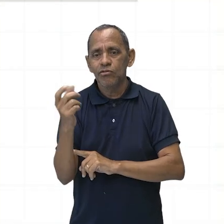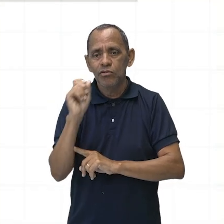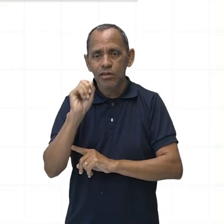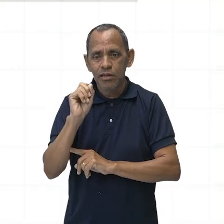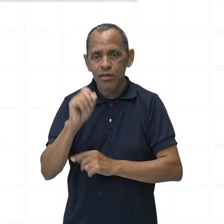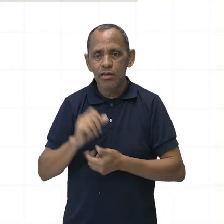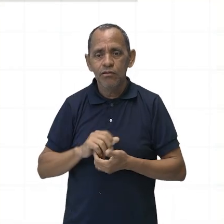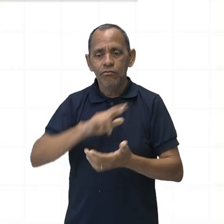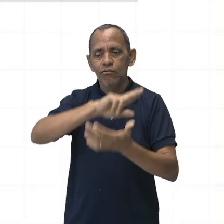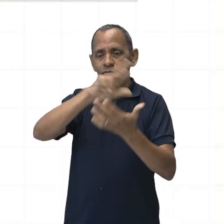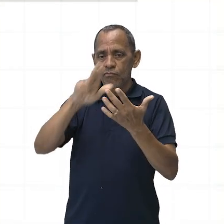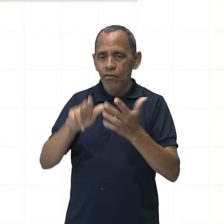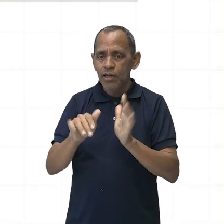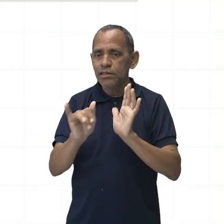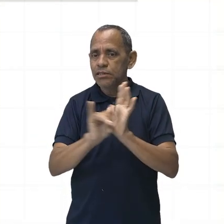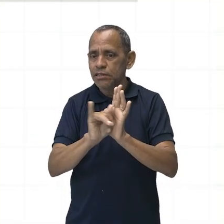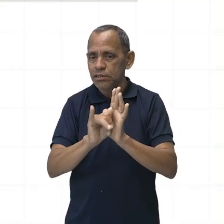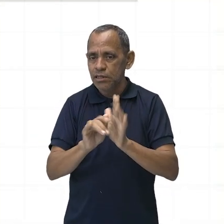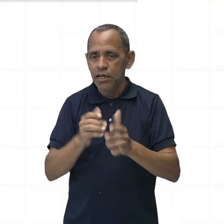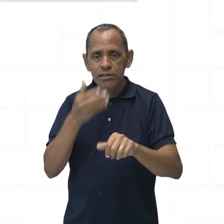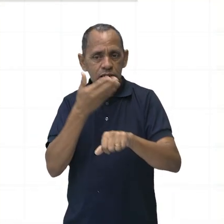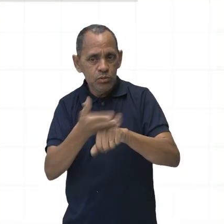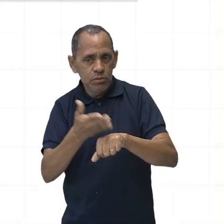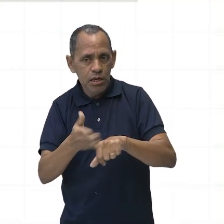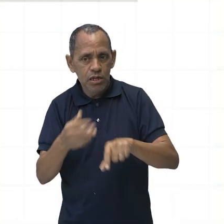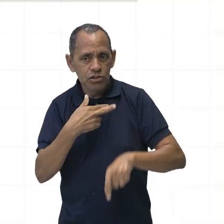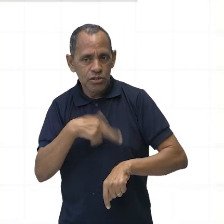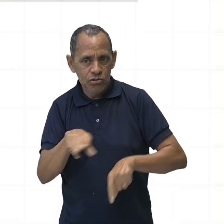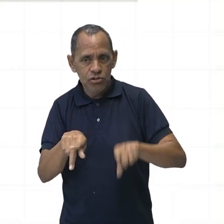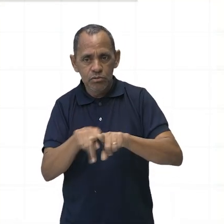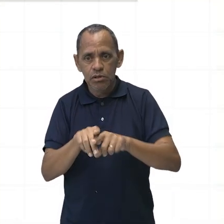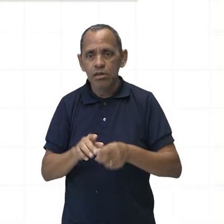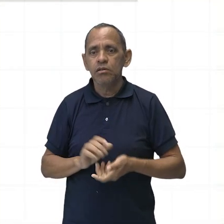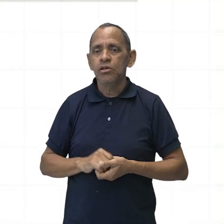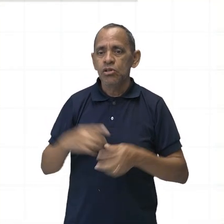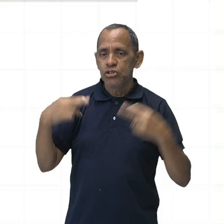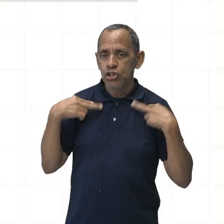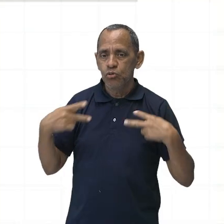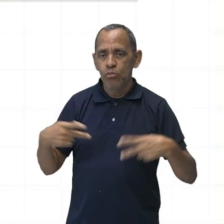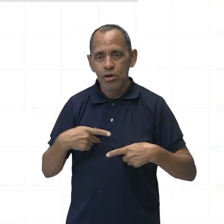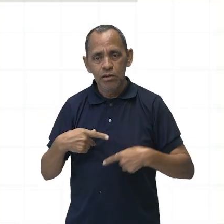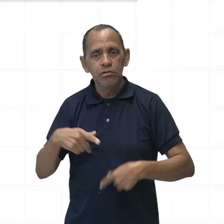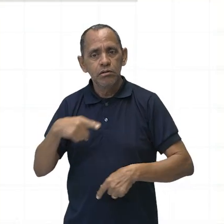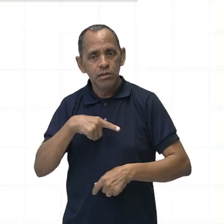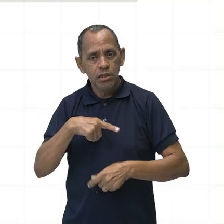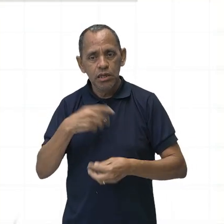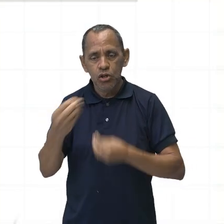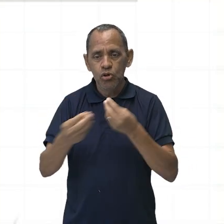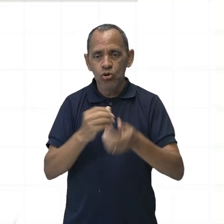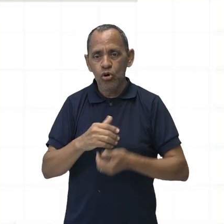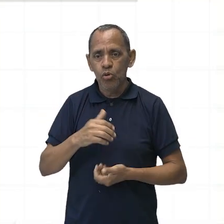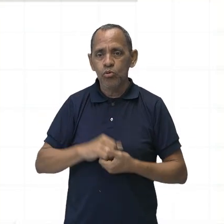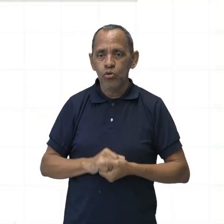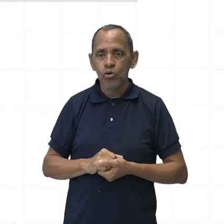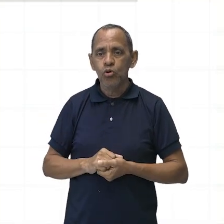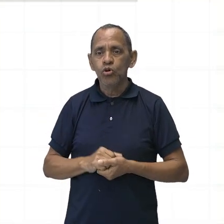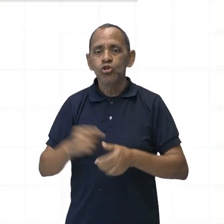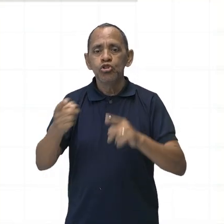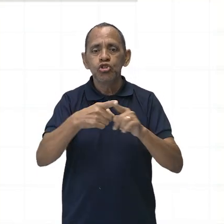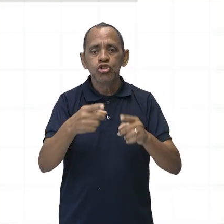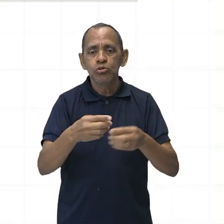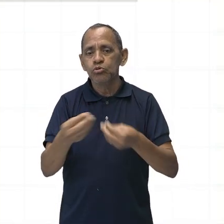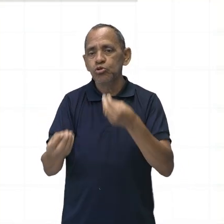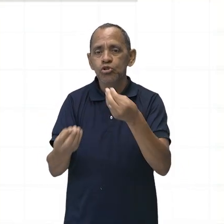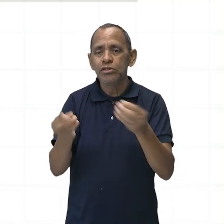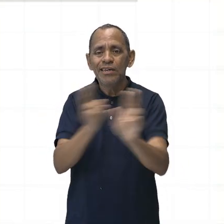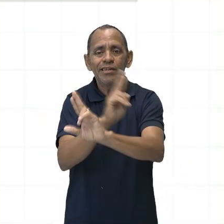várias identidades, né? É valorizar o ser humano que tem a sua expressão, tem a sua maneira de se relacionar